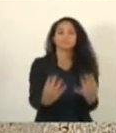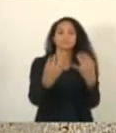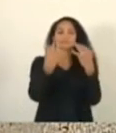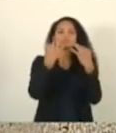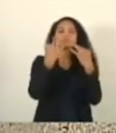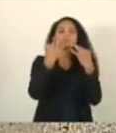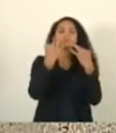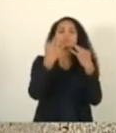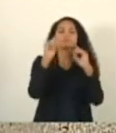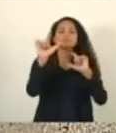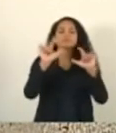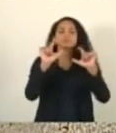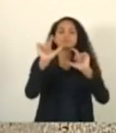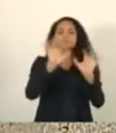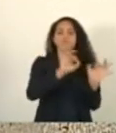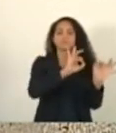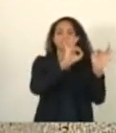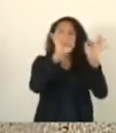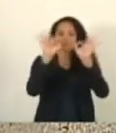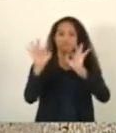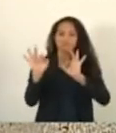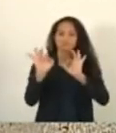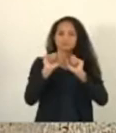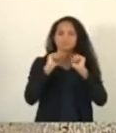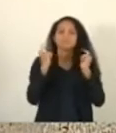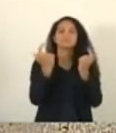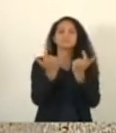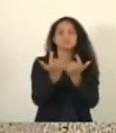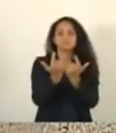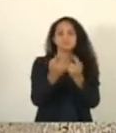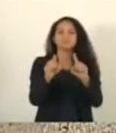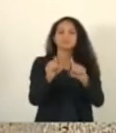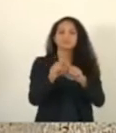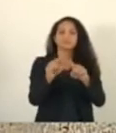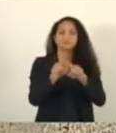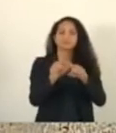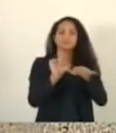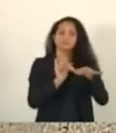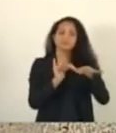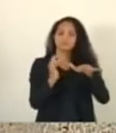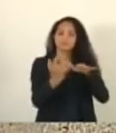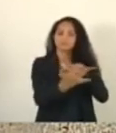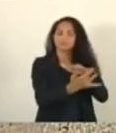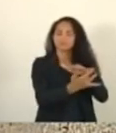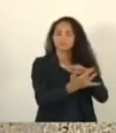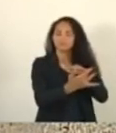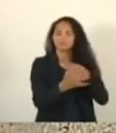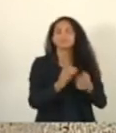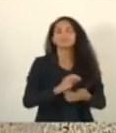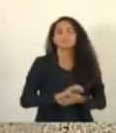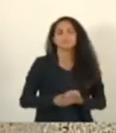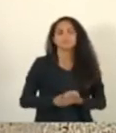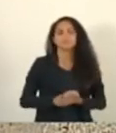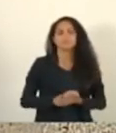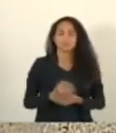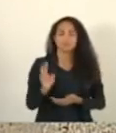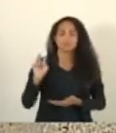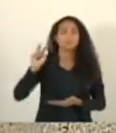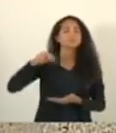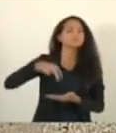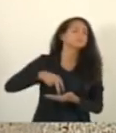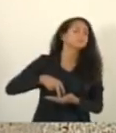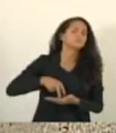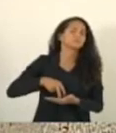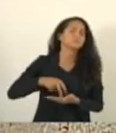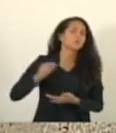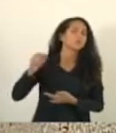na nossa TV Assembleia e também pelas minhas redes sociais. Eu venho justificar o voto de